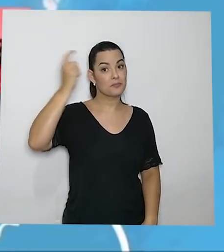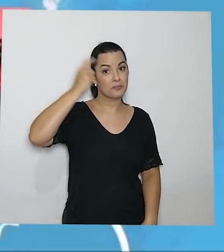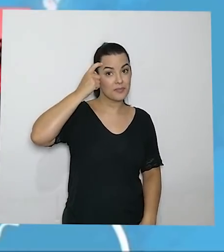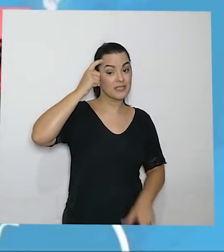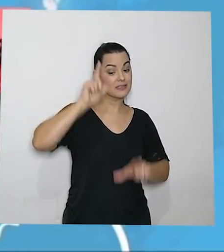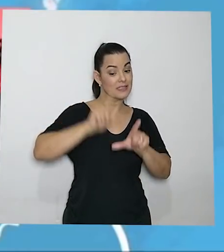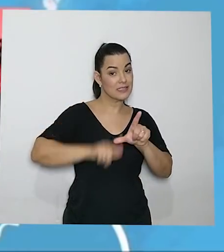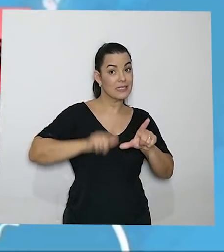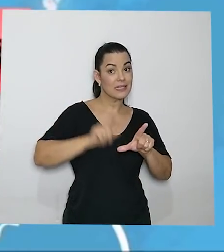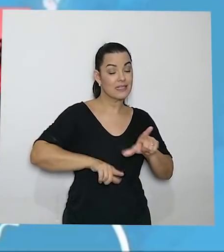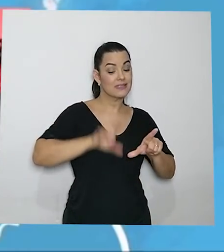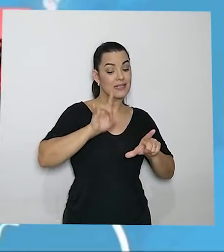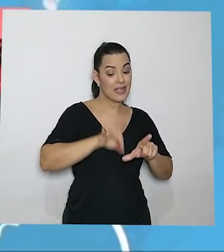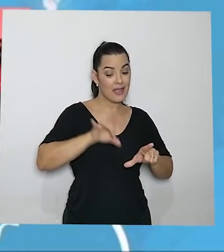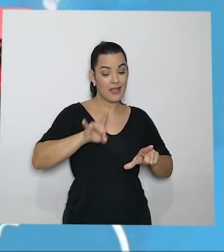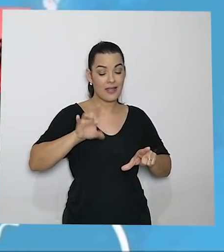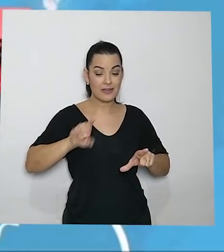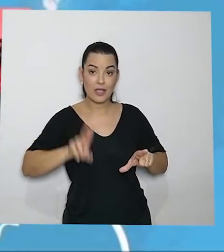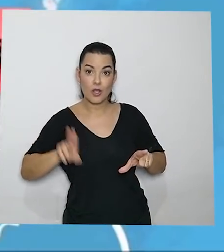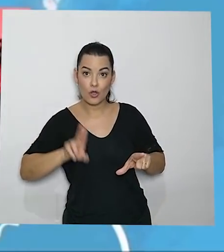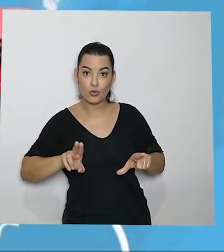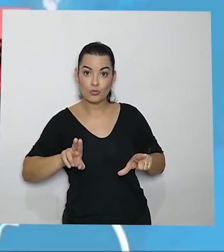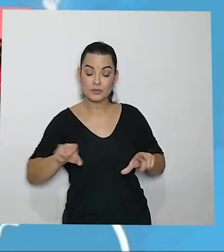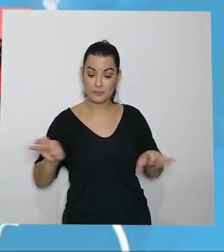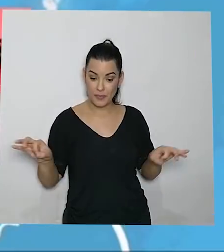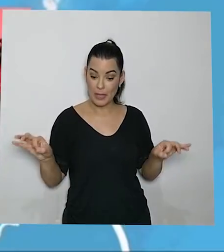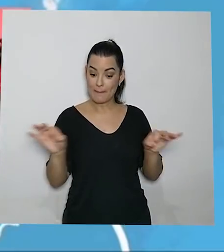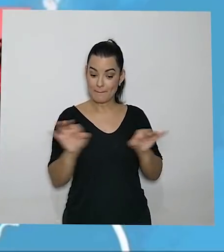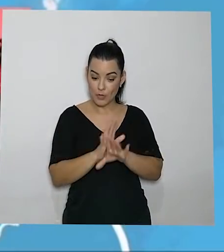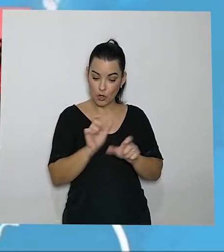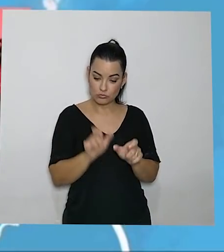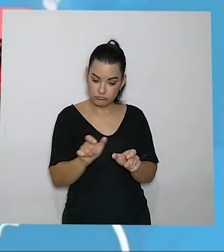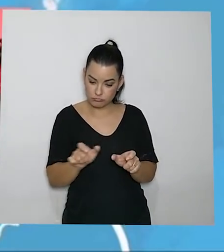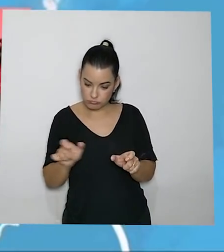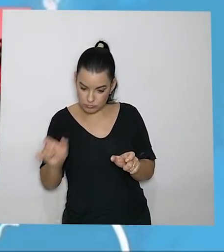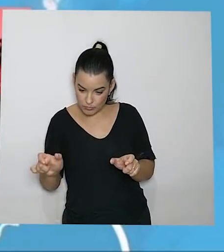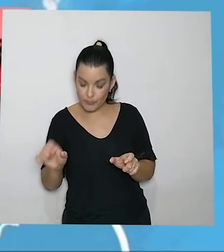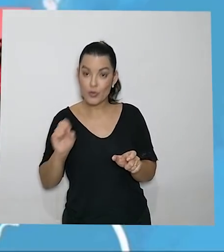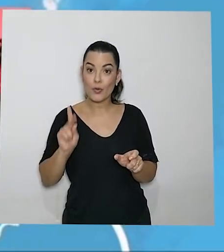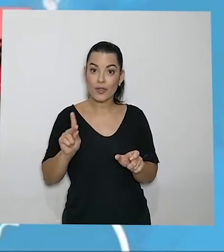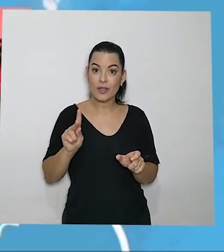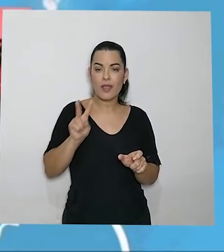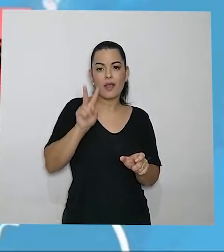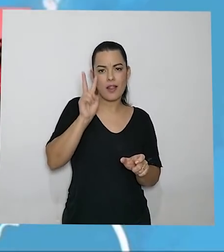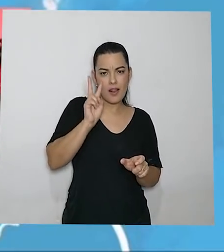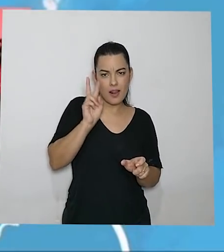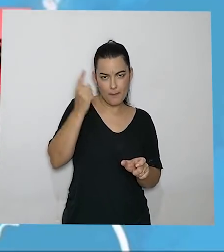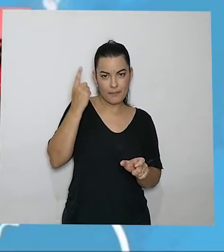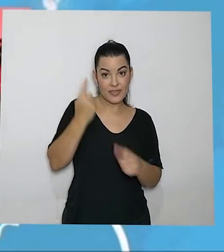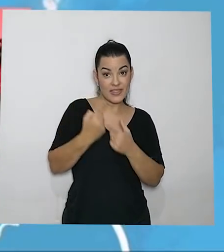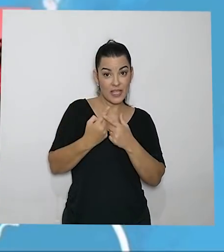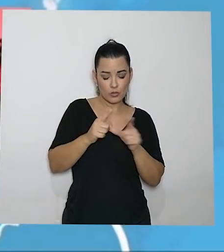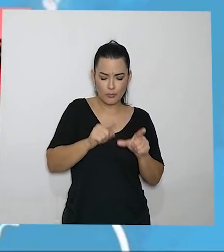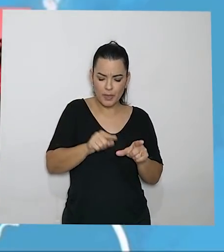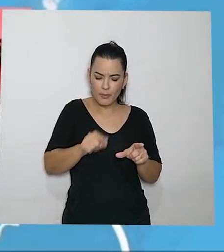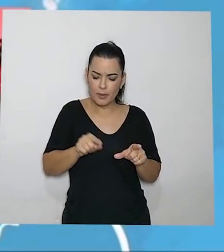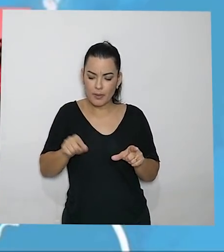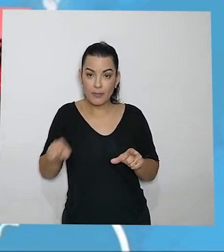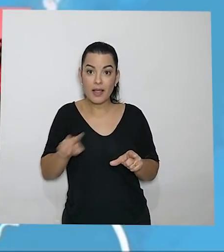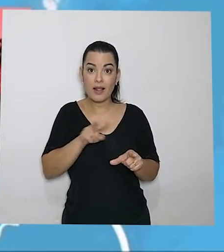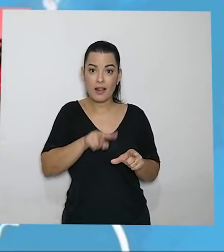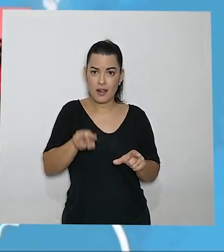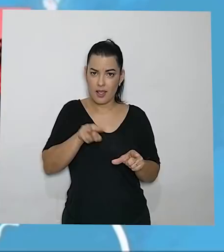irá usar e depois de escrever, retomar, apontando com o dedinho e lendo o que